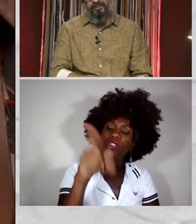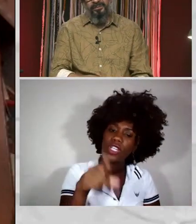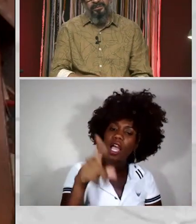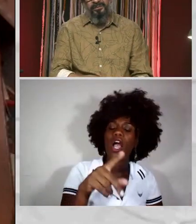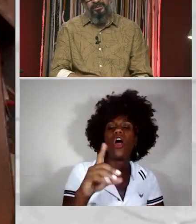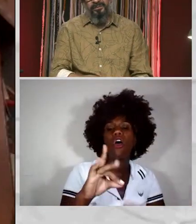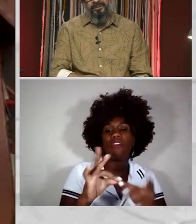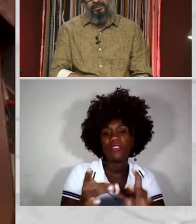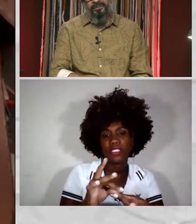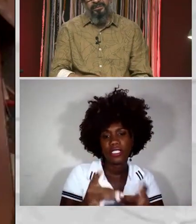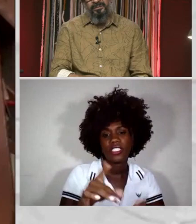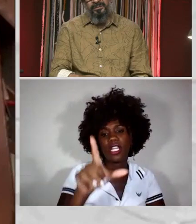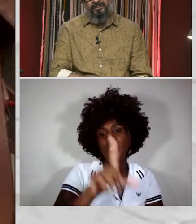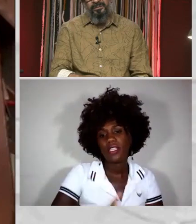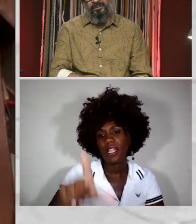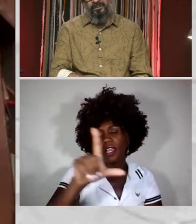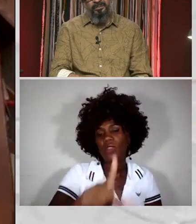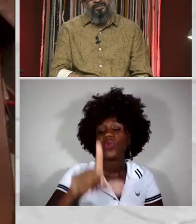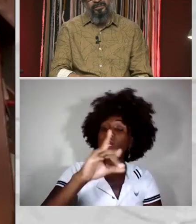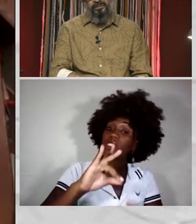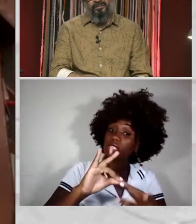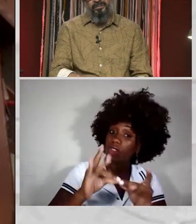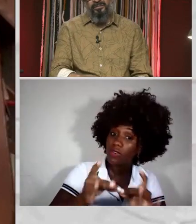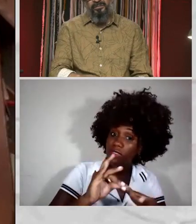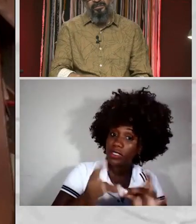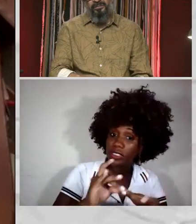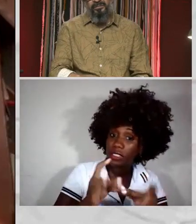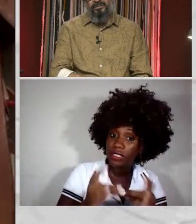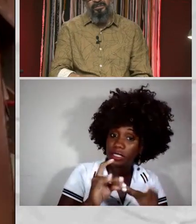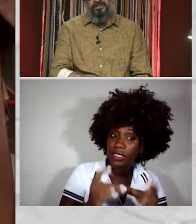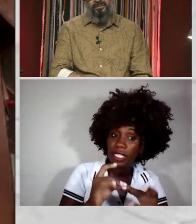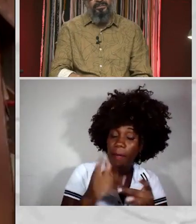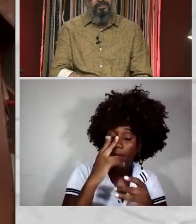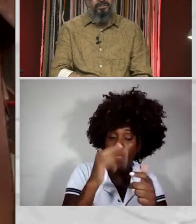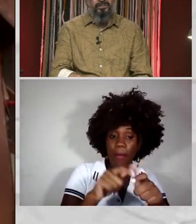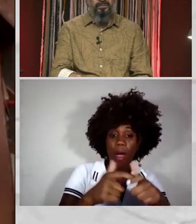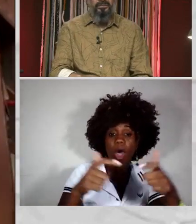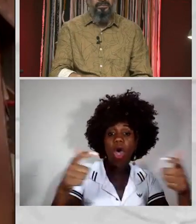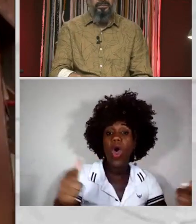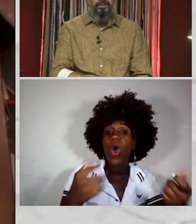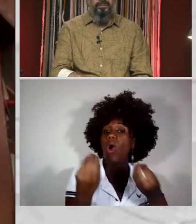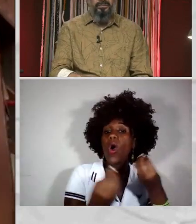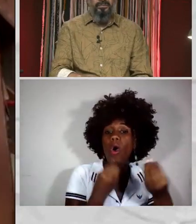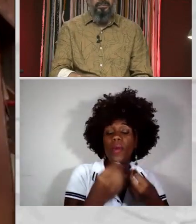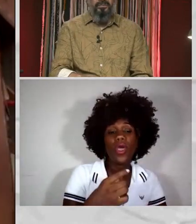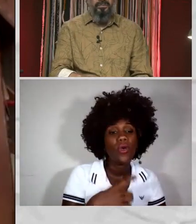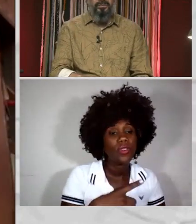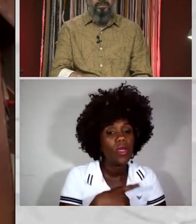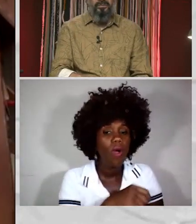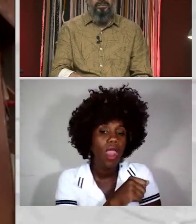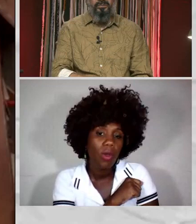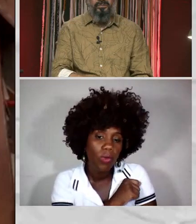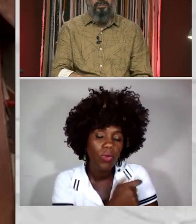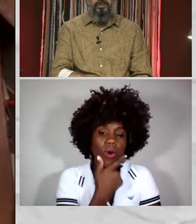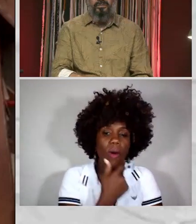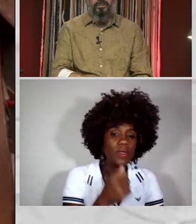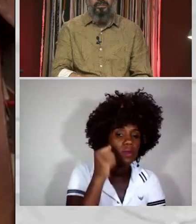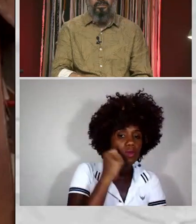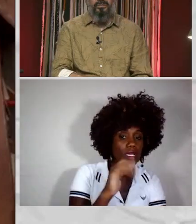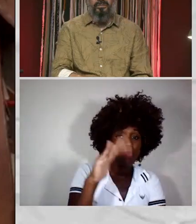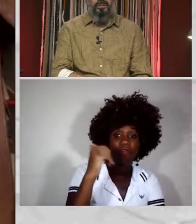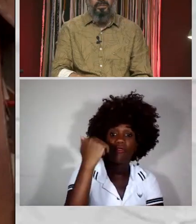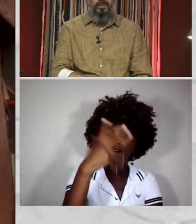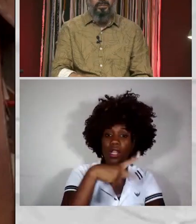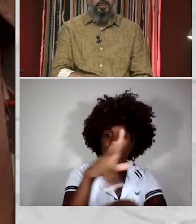tempo, e as oficinas ficaram mais abrangentes. Em que sentido? Eu tenho alunos e alunas fora do país